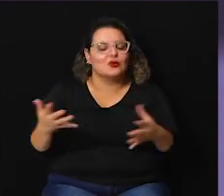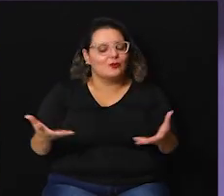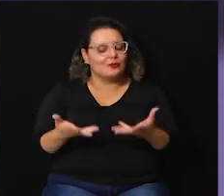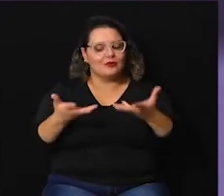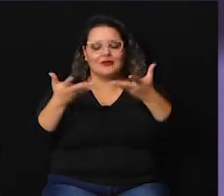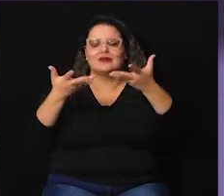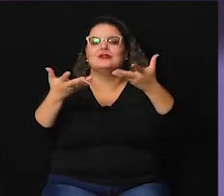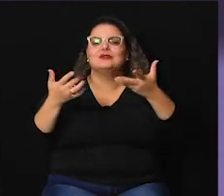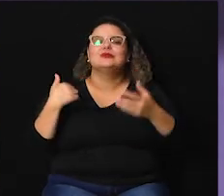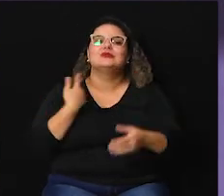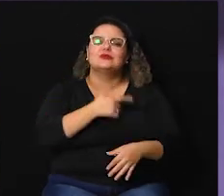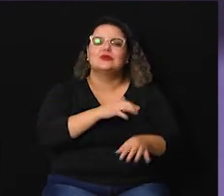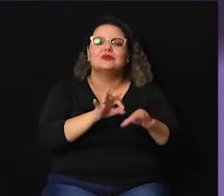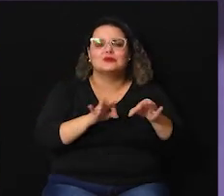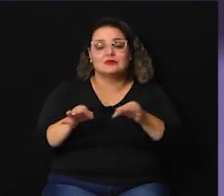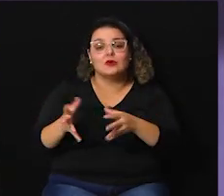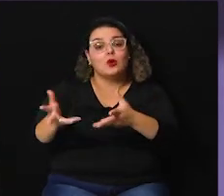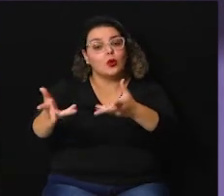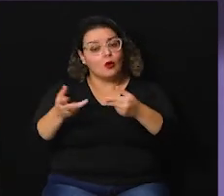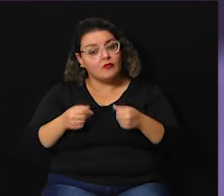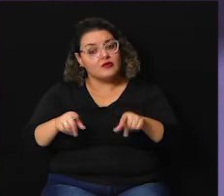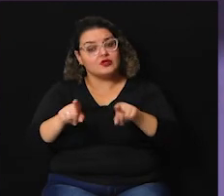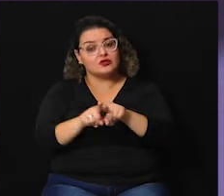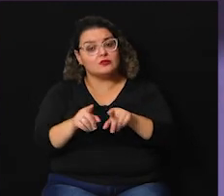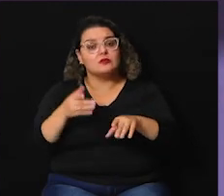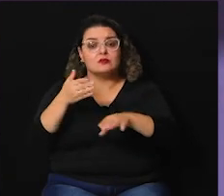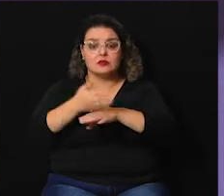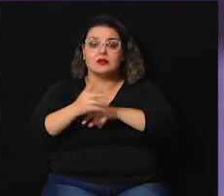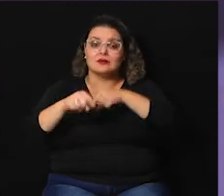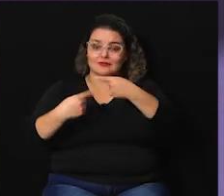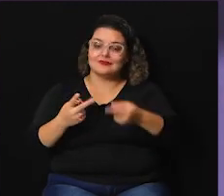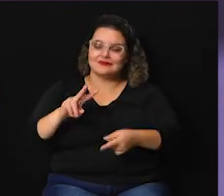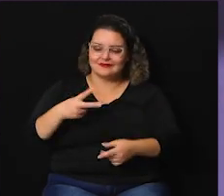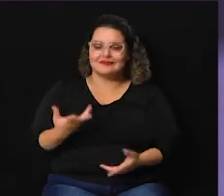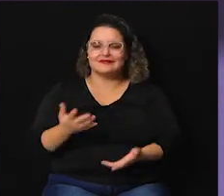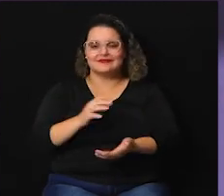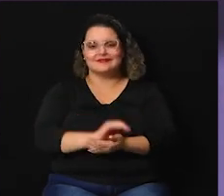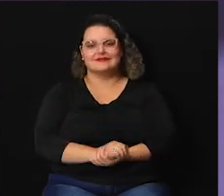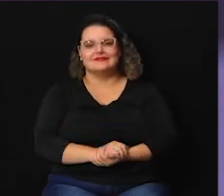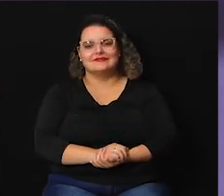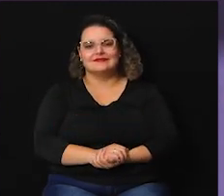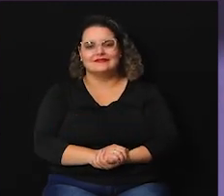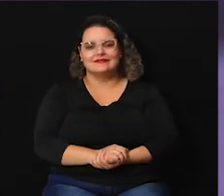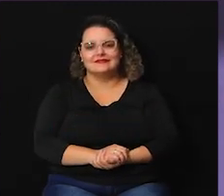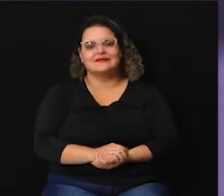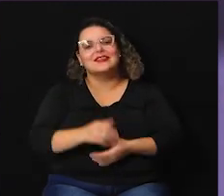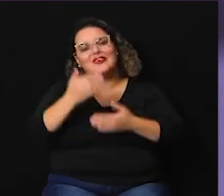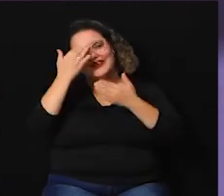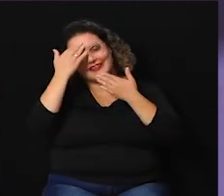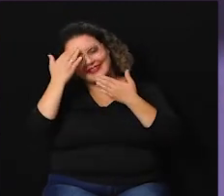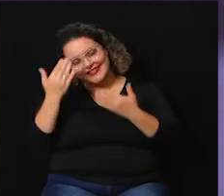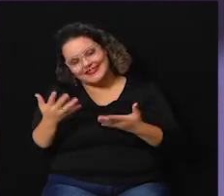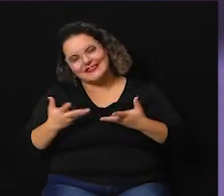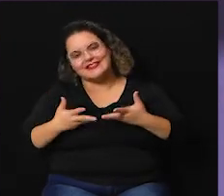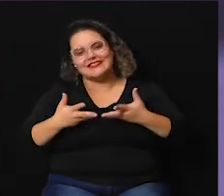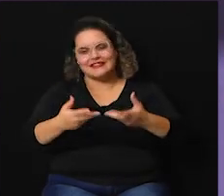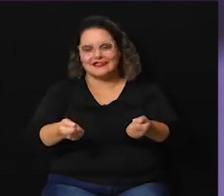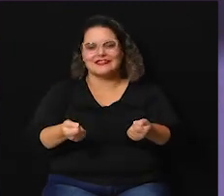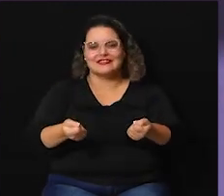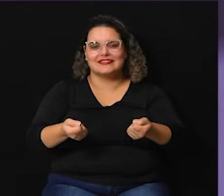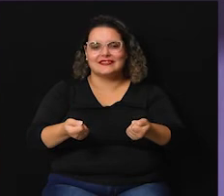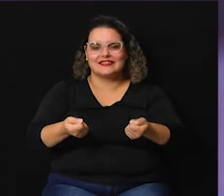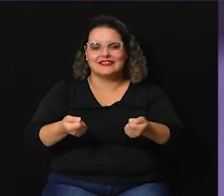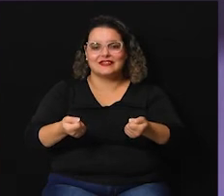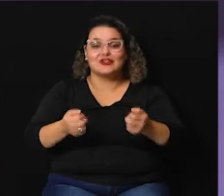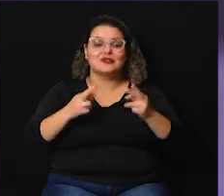só enriqueceu o nosso programa. Fica o convite também para participar outras vezes. Eu agradeço muito o convite